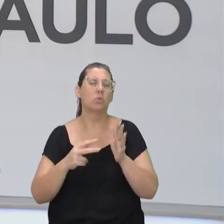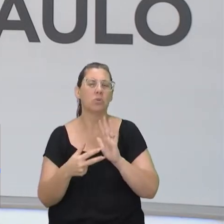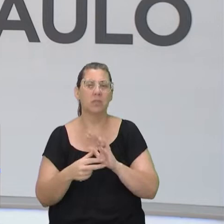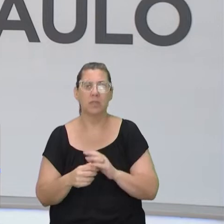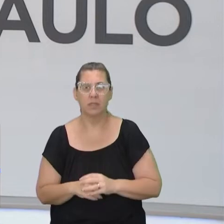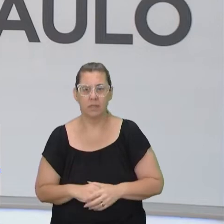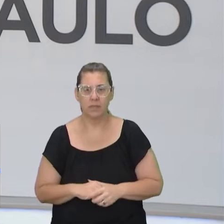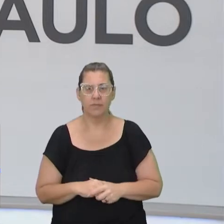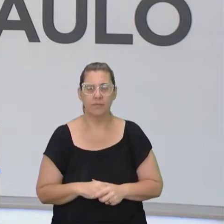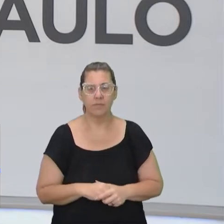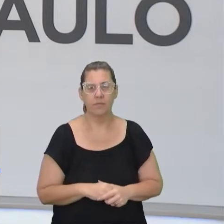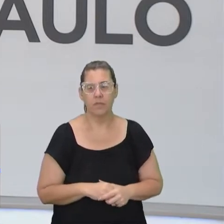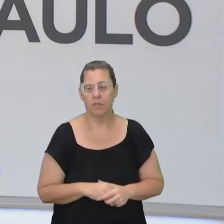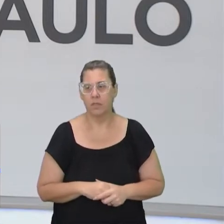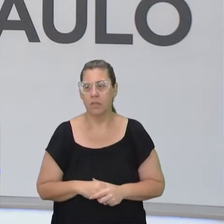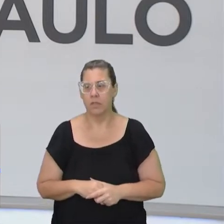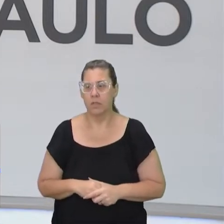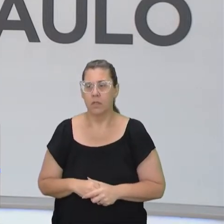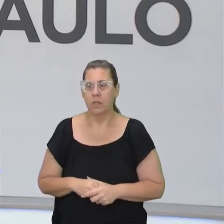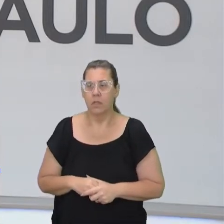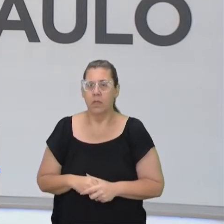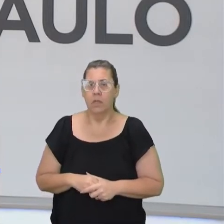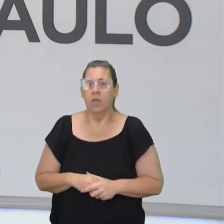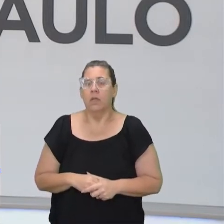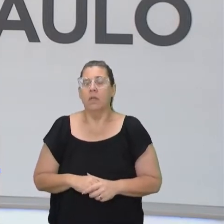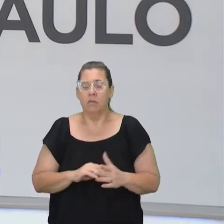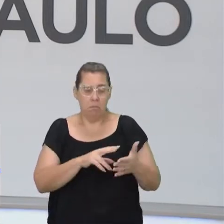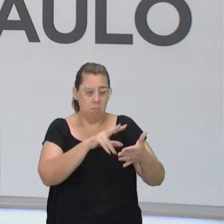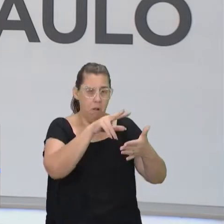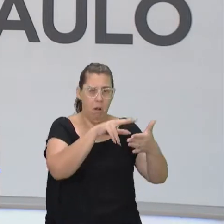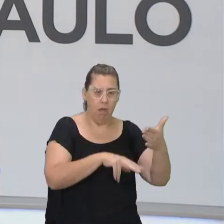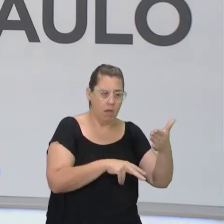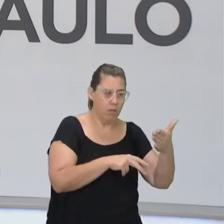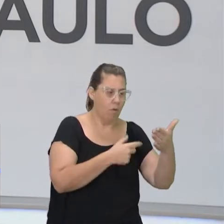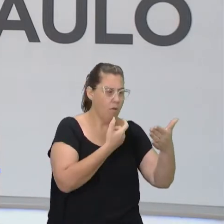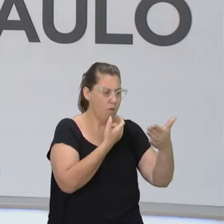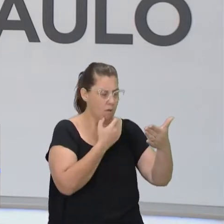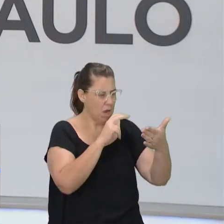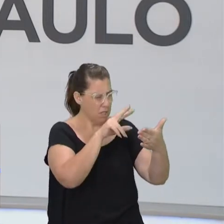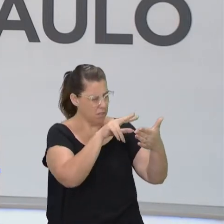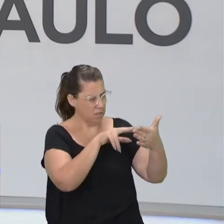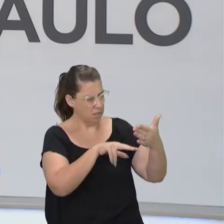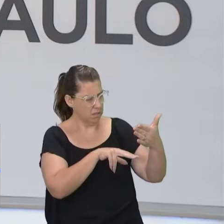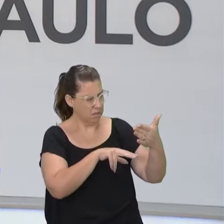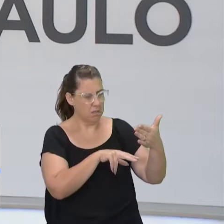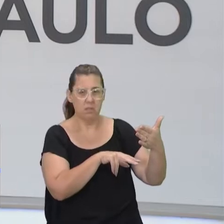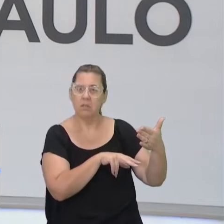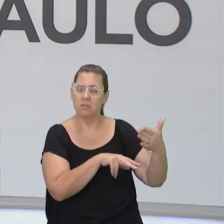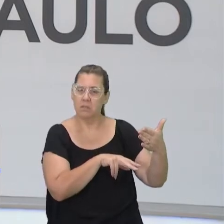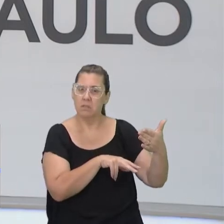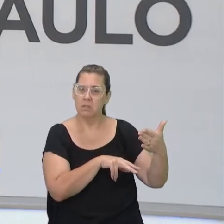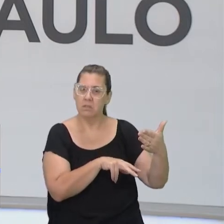da informação que está no texto. E você está lendo em inglês quando você lê apenas parte do